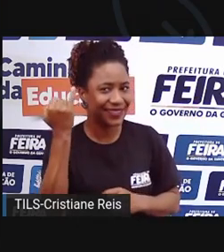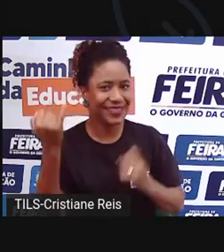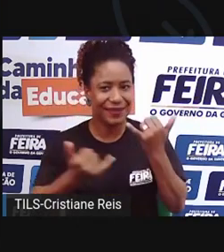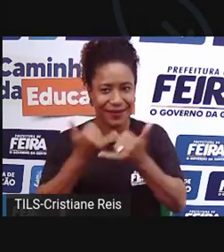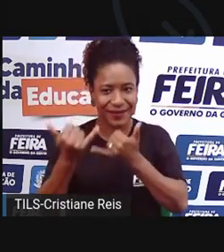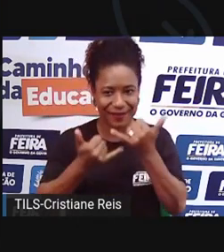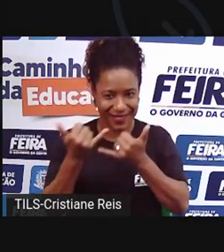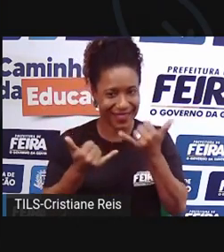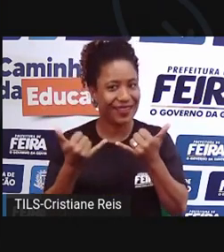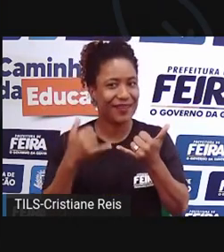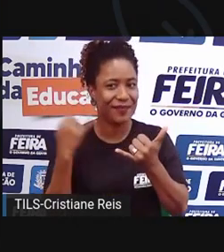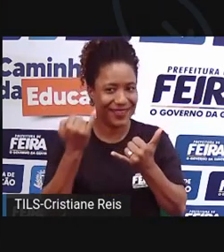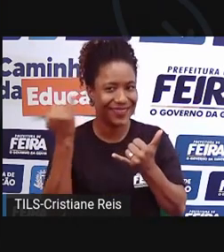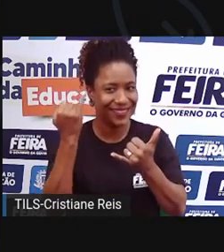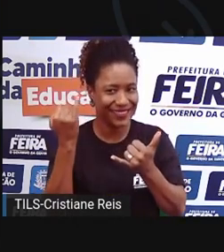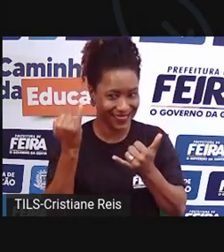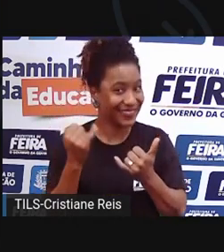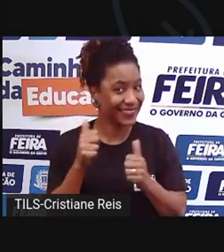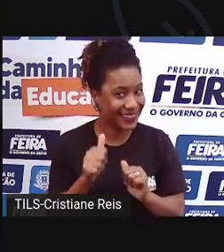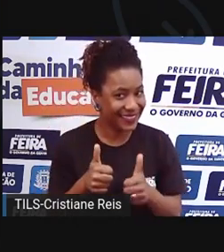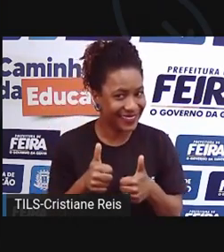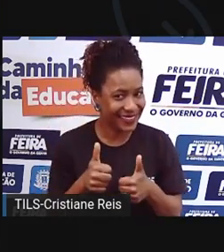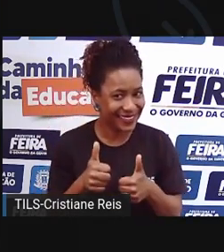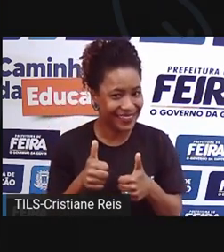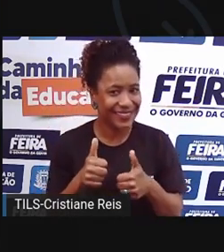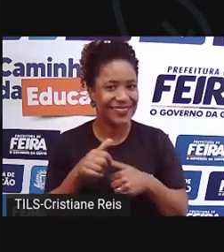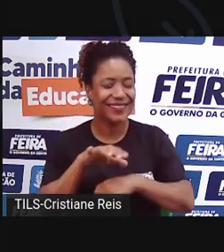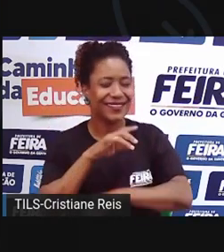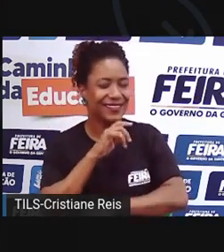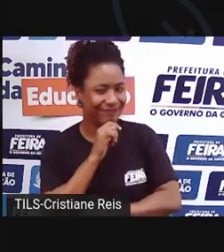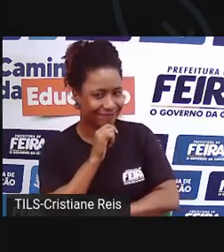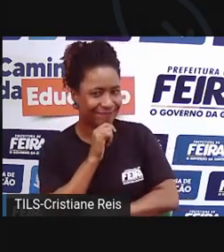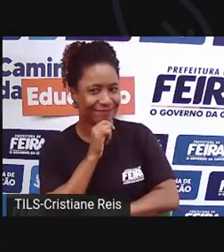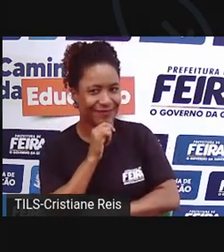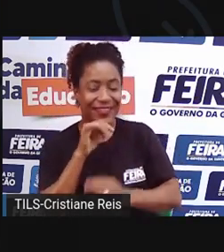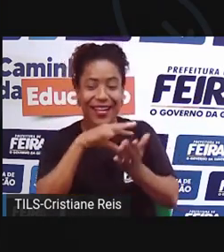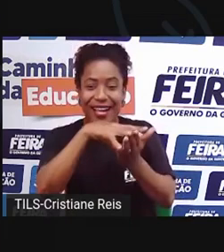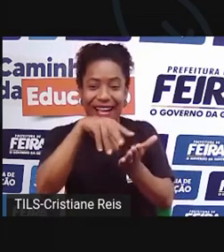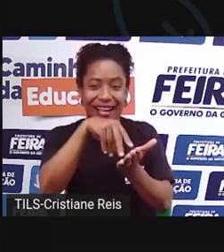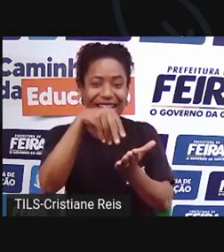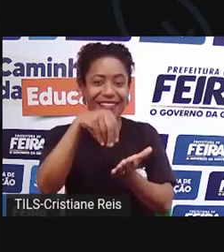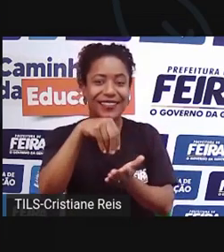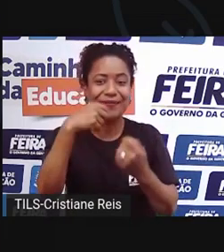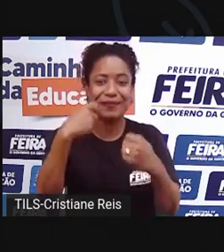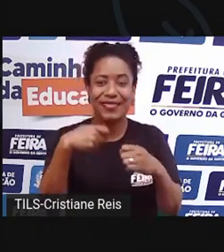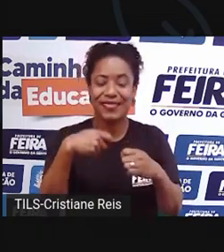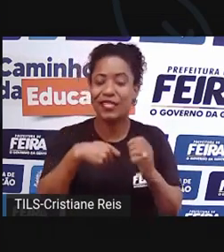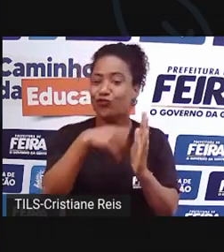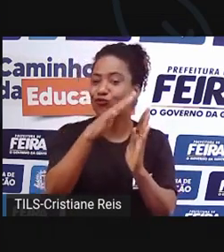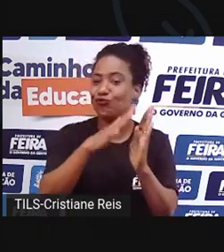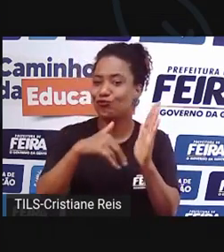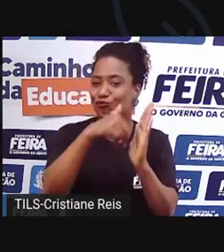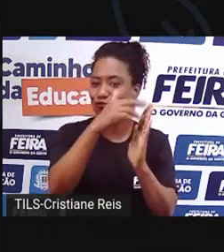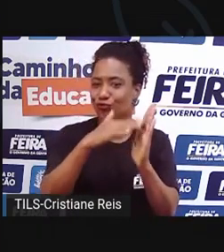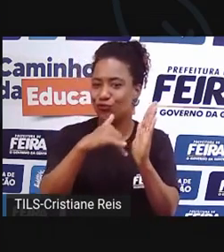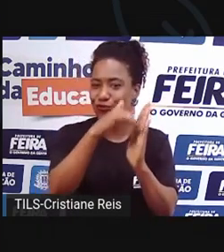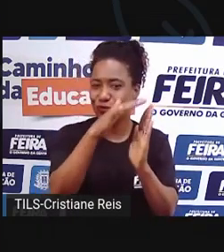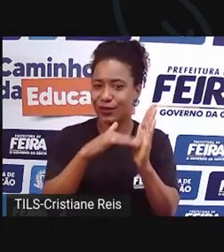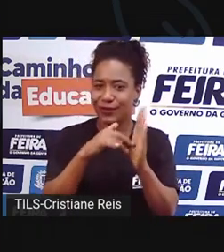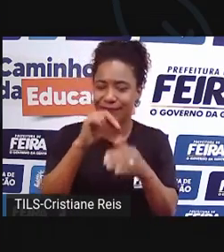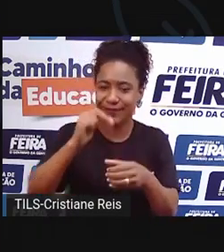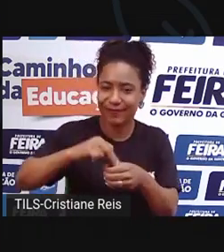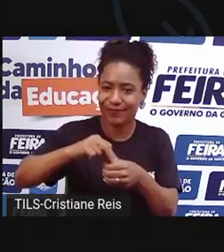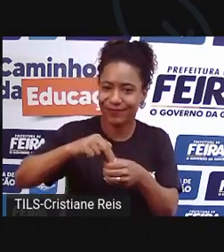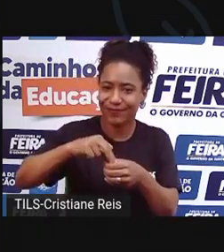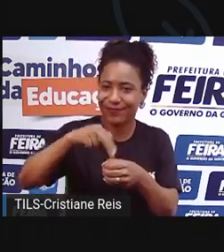pode ficar sem brincar, tá? Para essa arte, a gente vai precisar de tinta. Isso mesmo. Eu